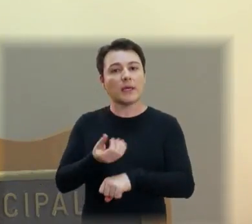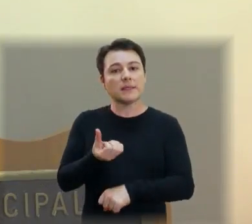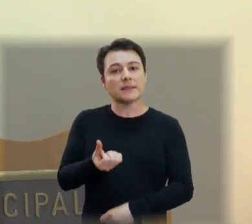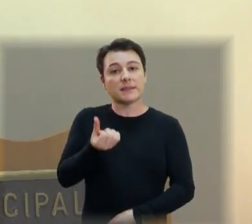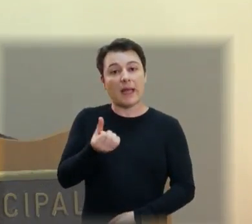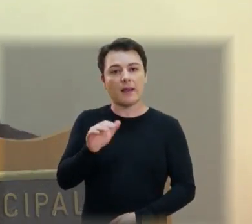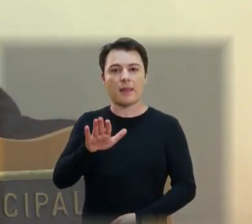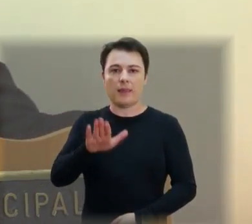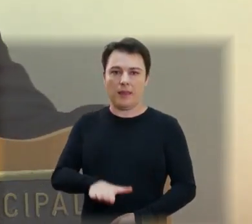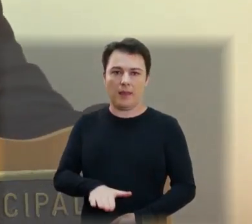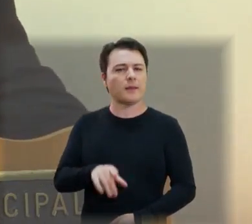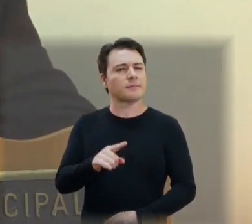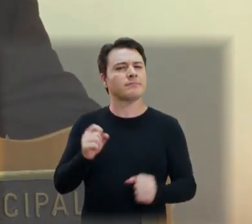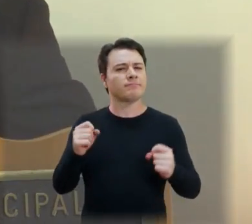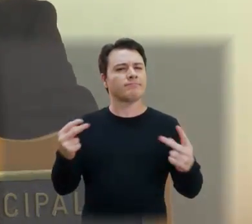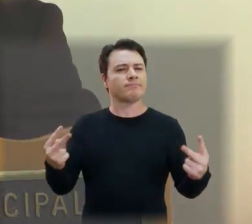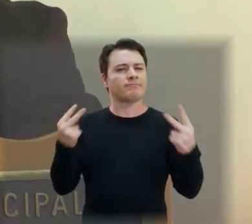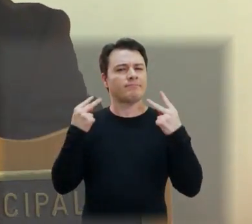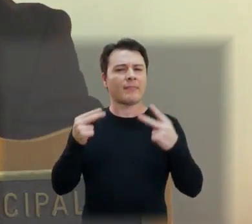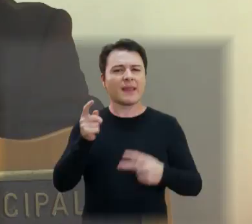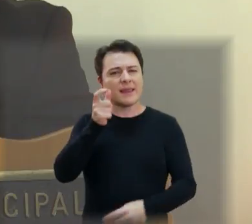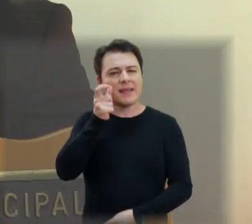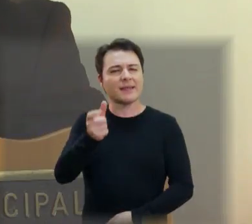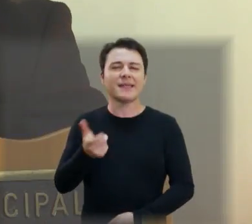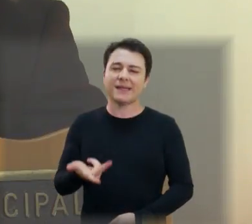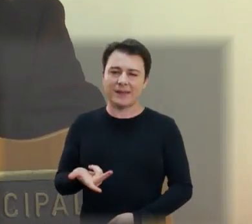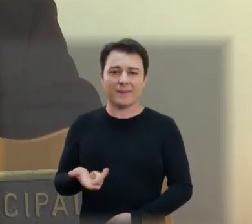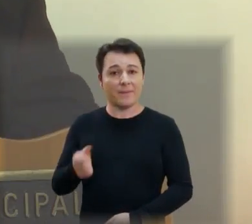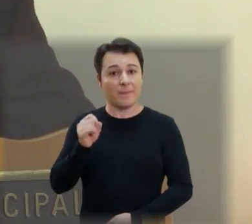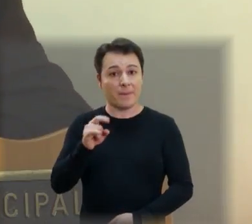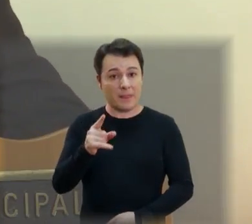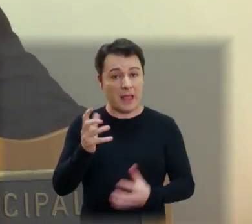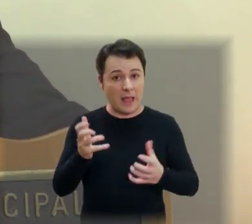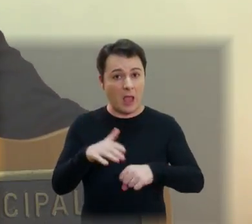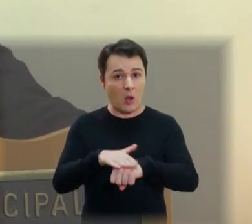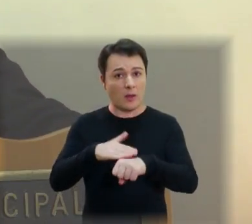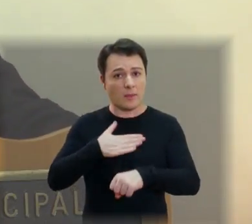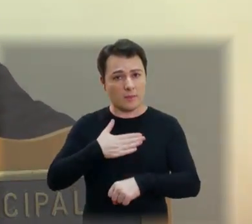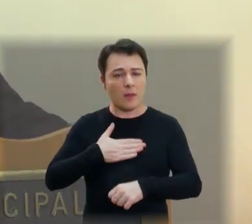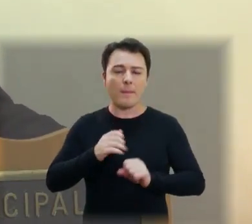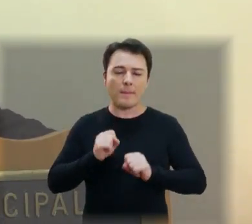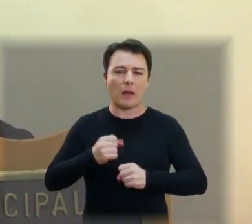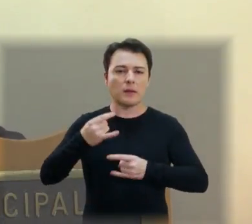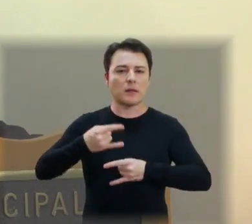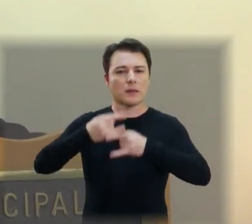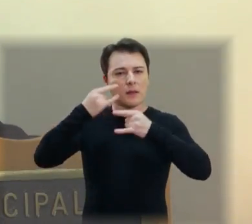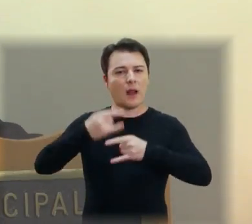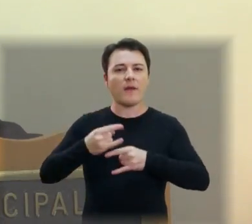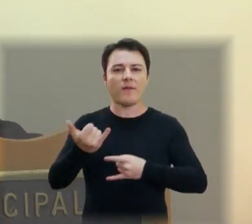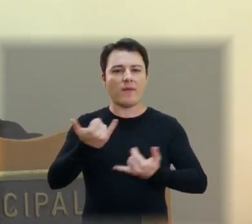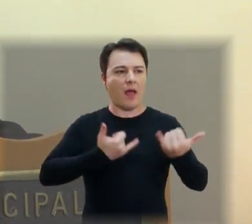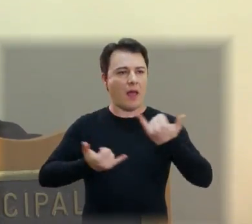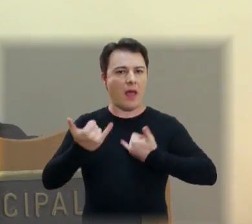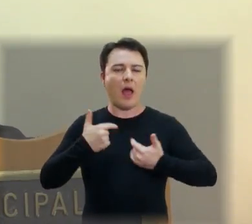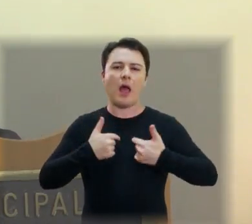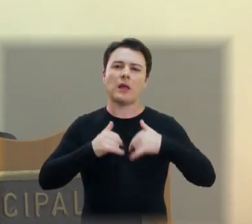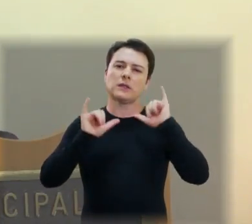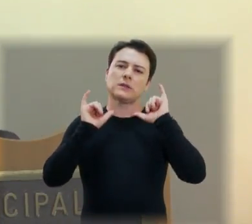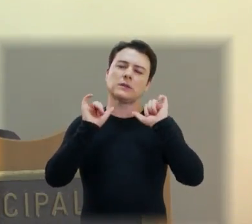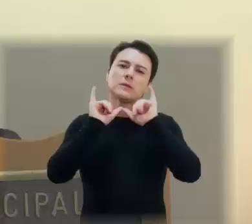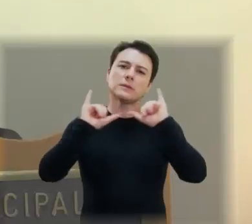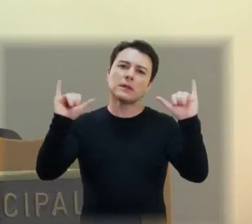6 horas da tarde, vai ser muito interessante. E quem quiser conversar comigo, pode entrar na live que eu estou lá. Falar um pouco do meu